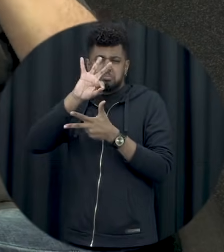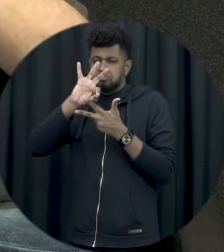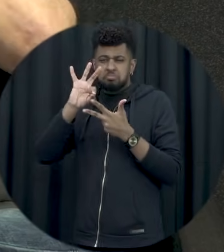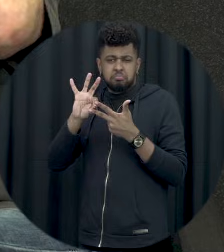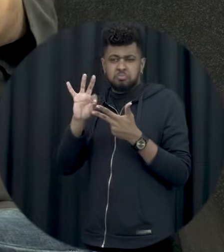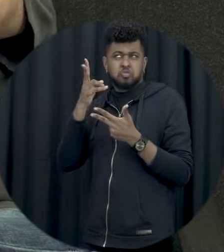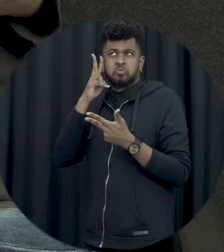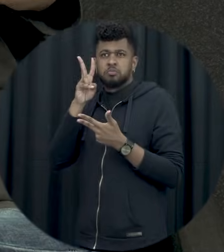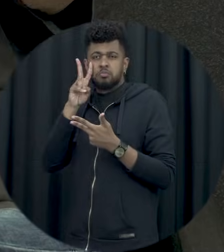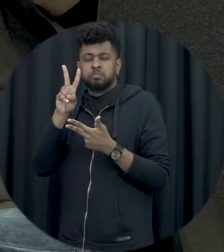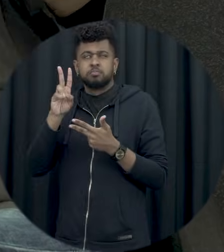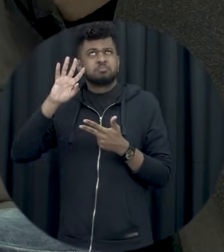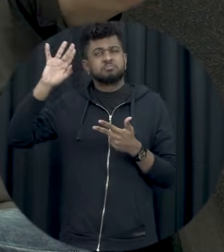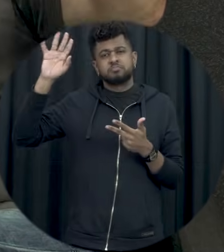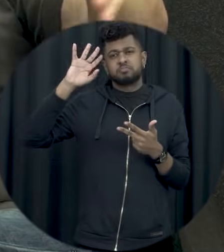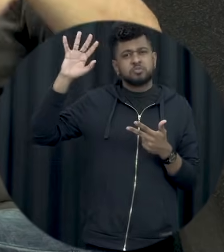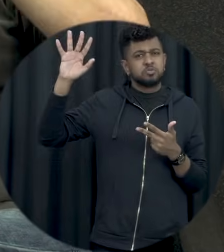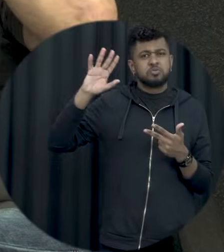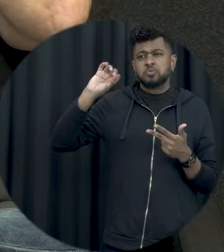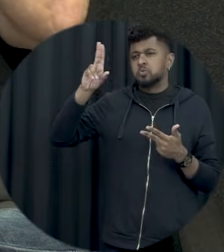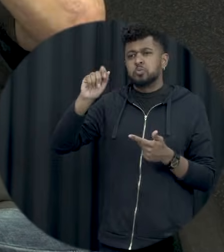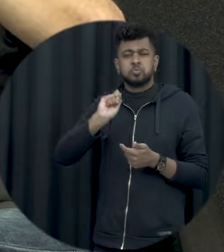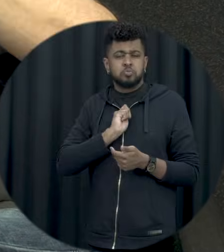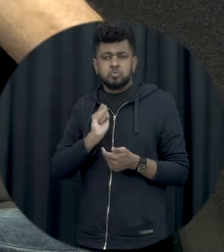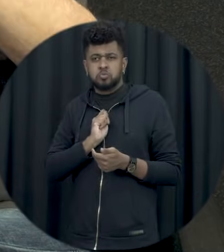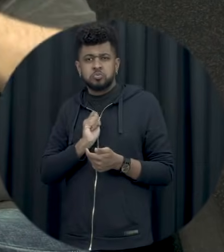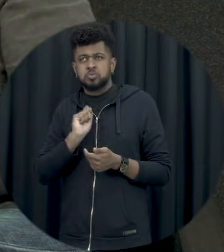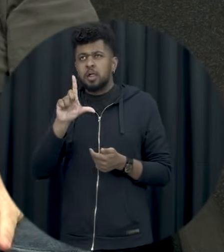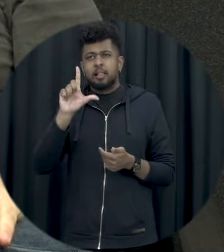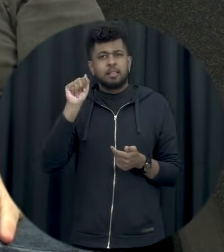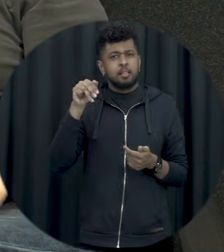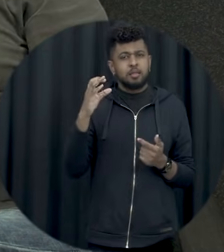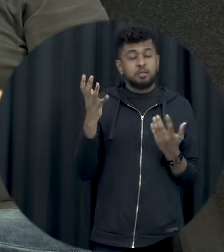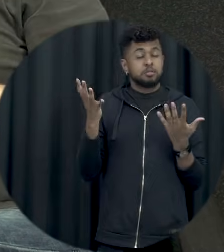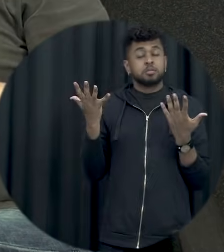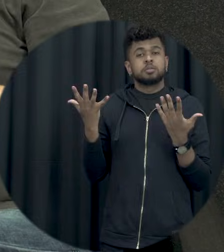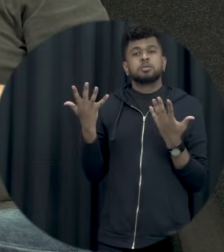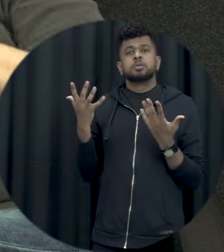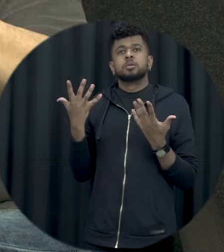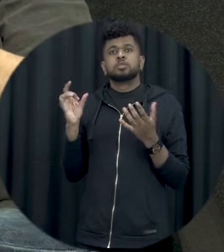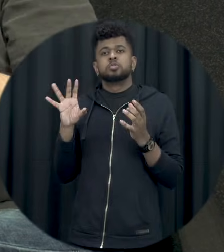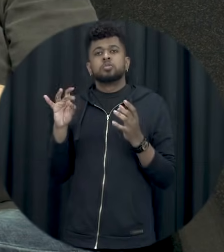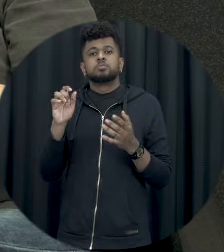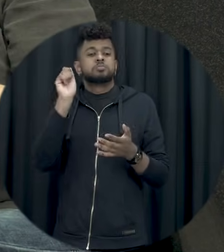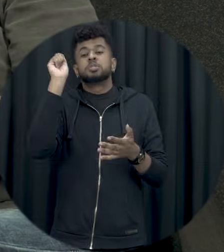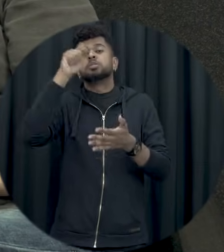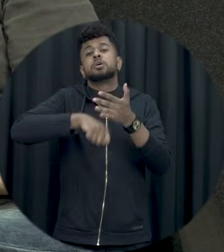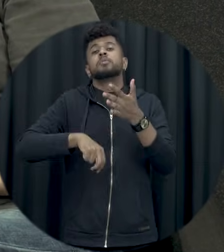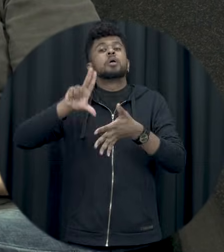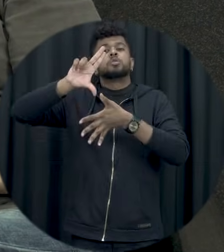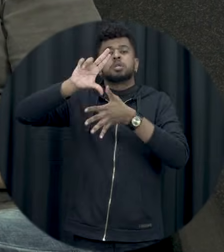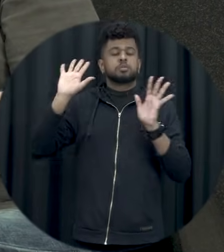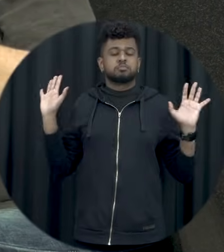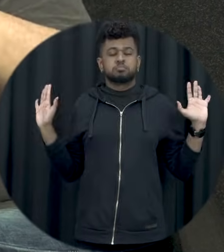em História, ou em Filosofia, ou em Antropologia, ou em LAMP, etc., simplesmente se inscreva na UNILA,